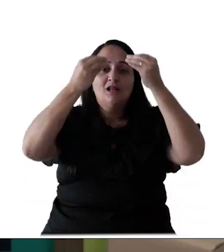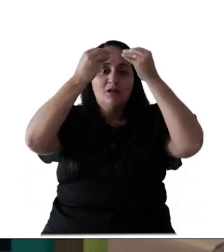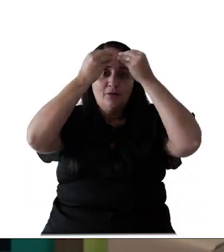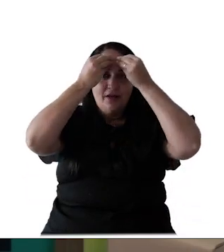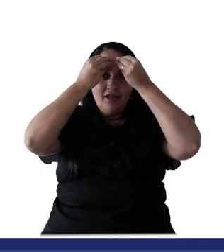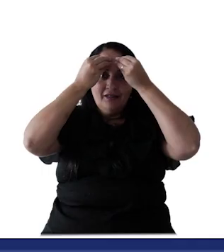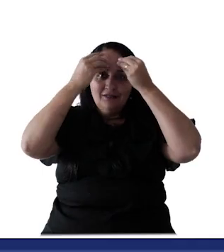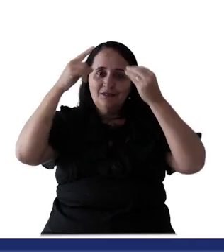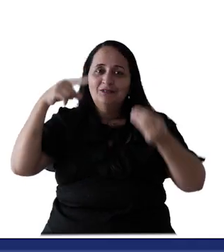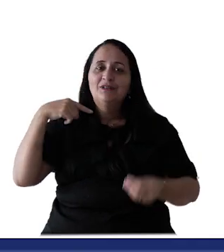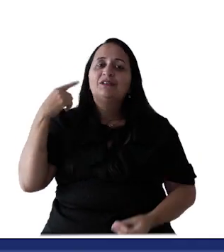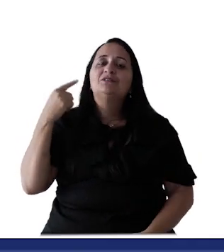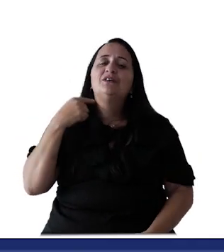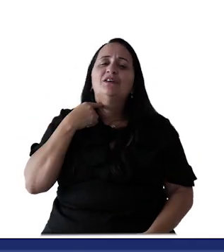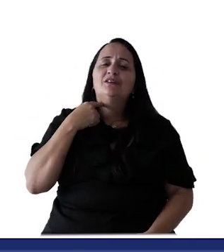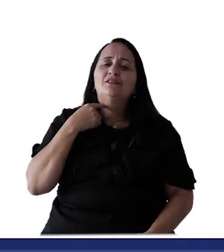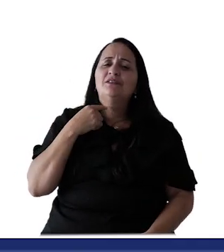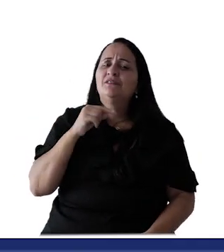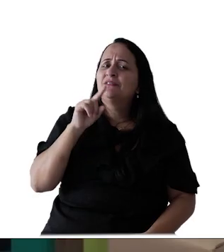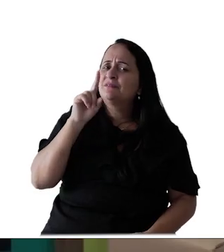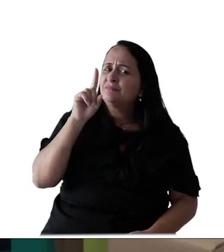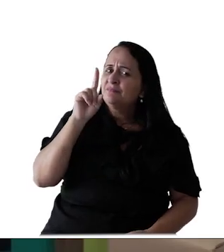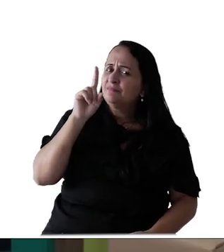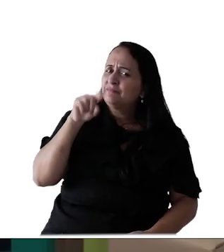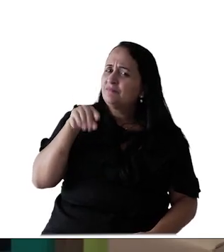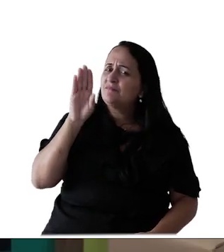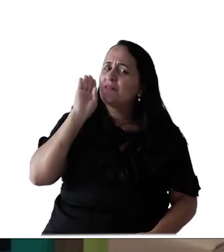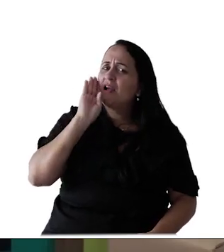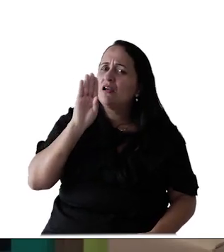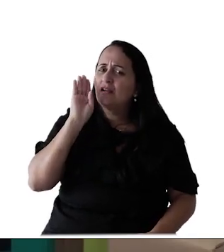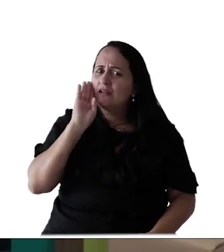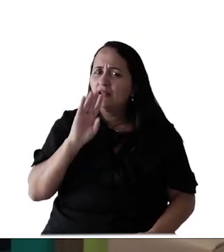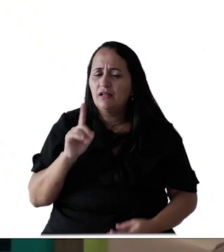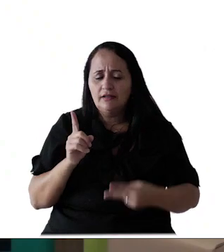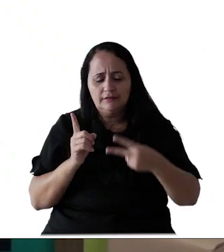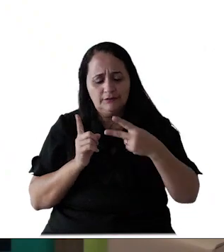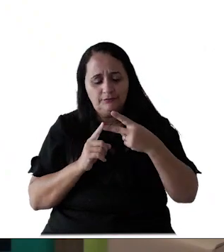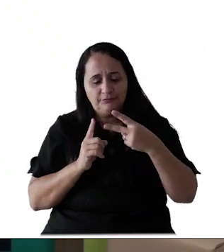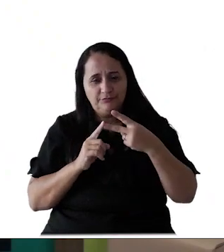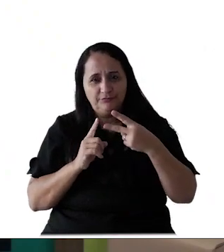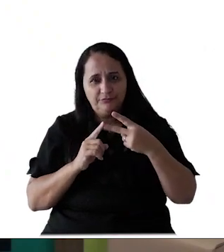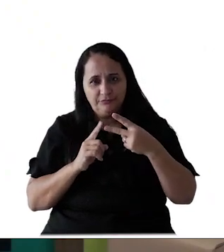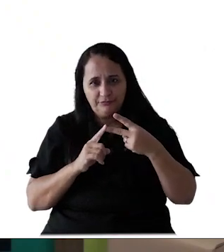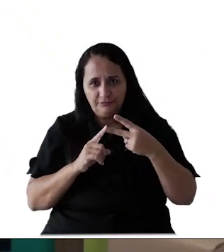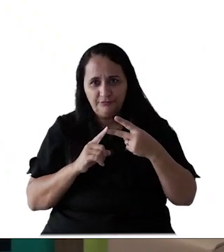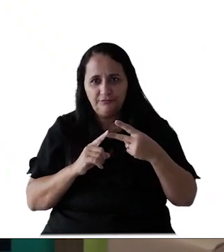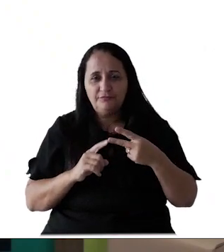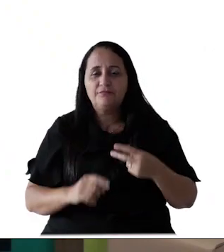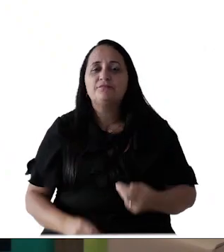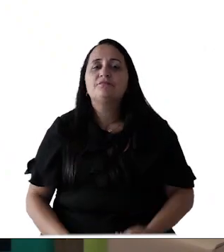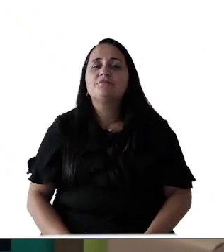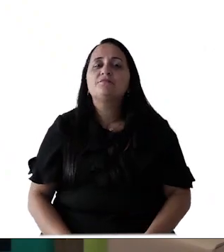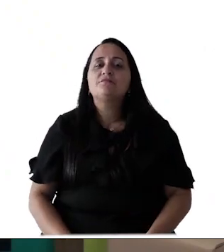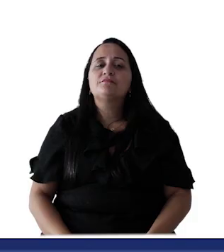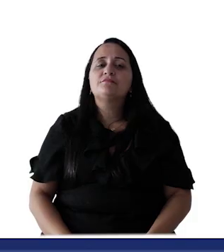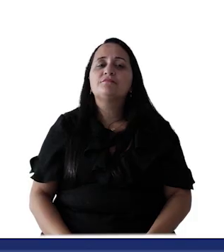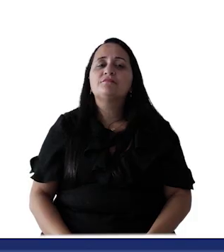advogado. É claro, ainda faz parte da linguagem do